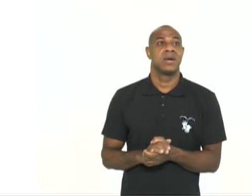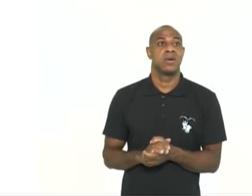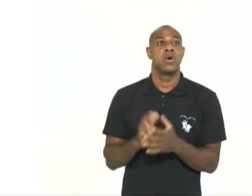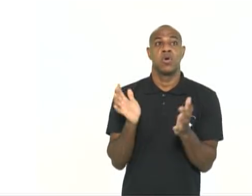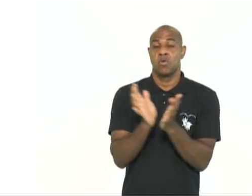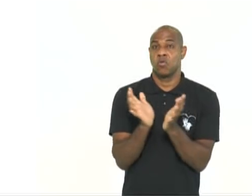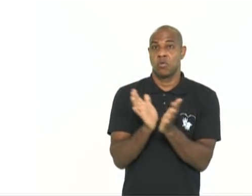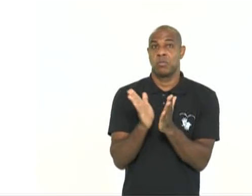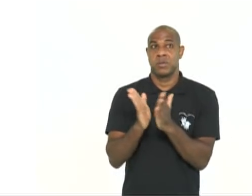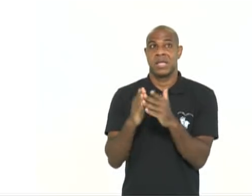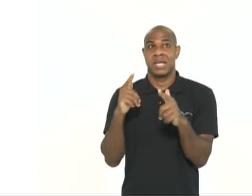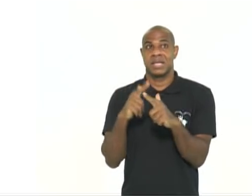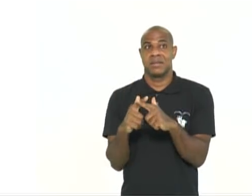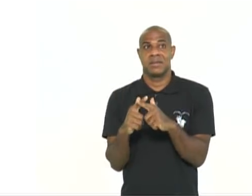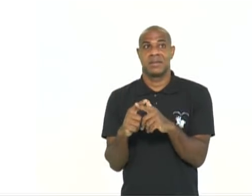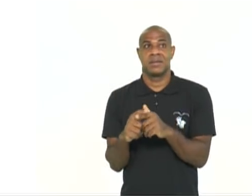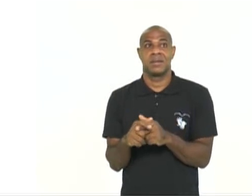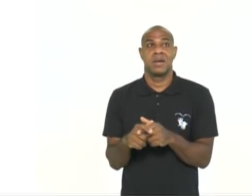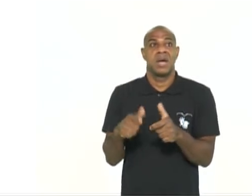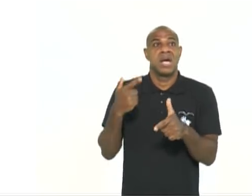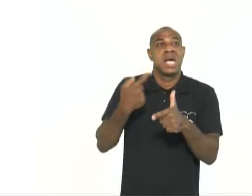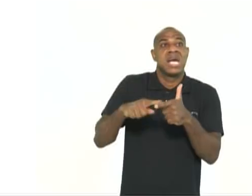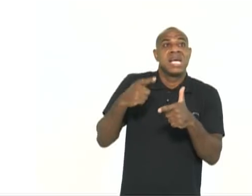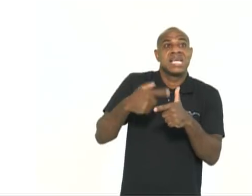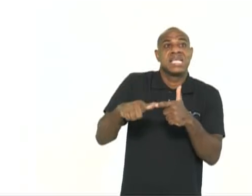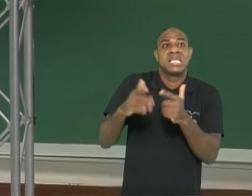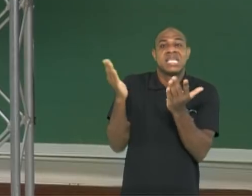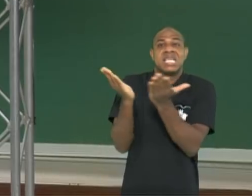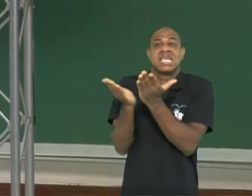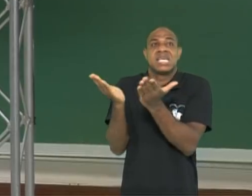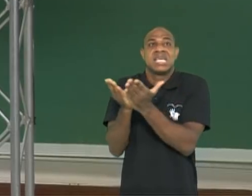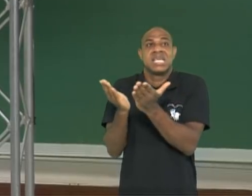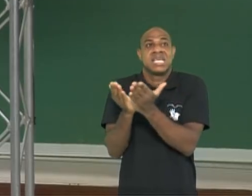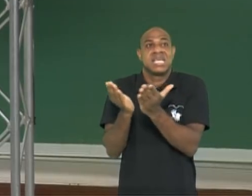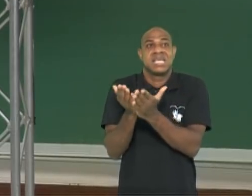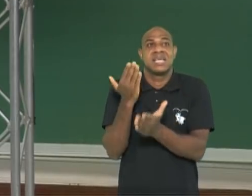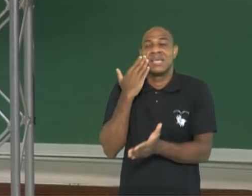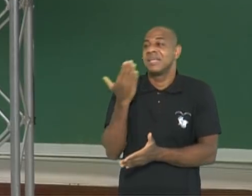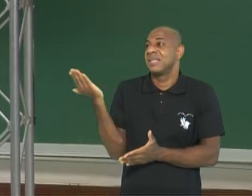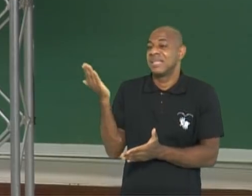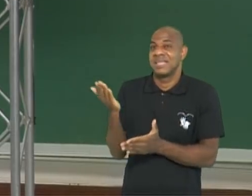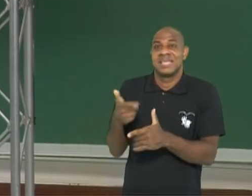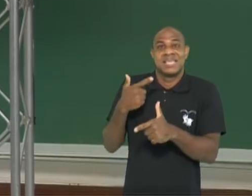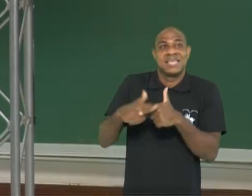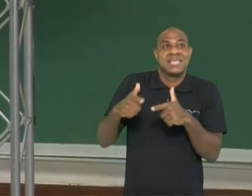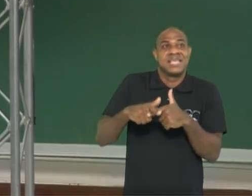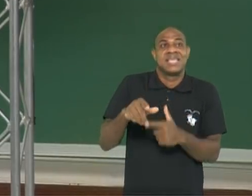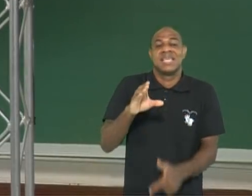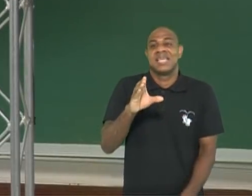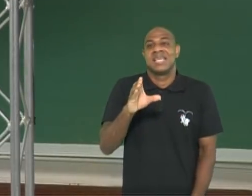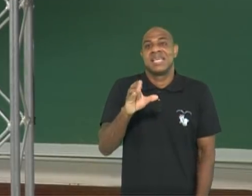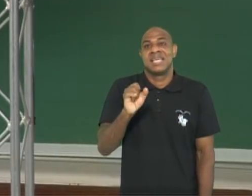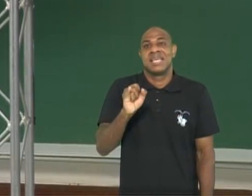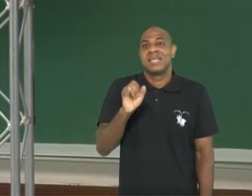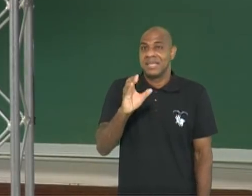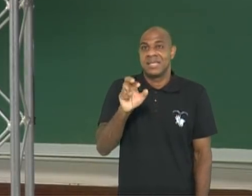para o nosso próximo tema. É uma crise, e eu tenho muito cuidado, inclusive, em falar sobre crise. Esse termo é muito pesado, né?